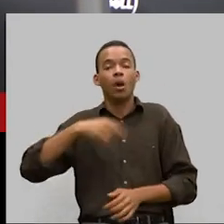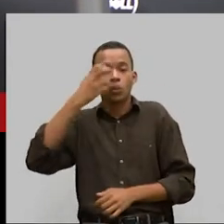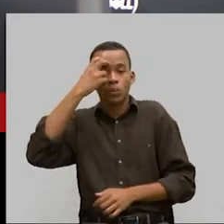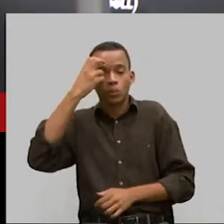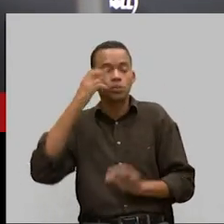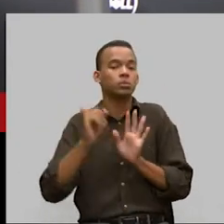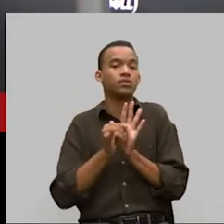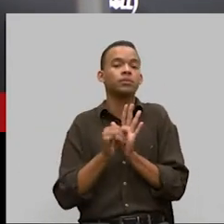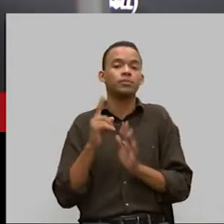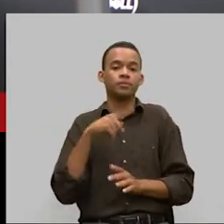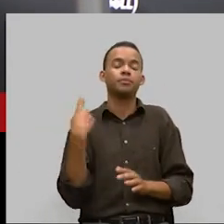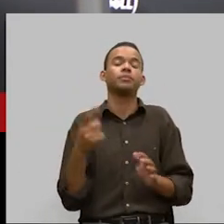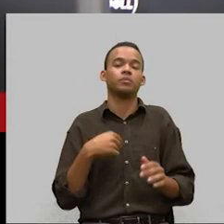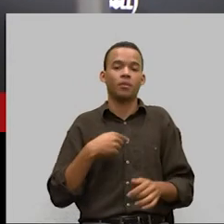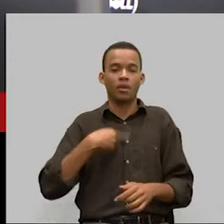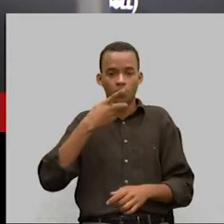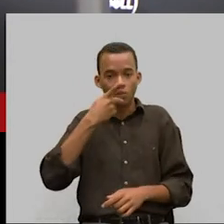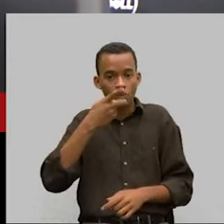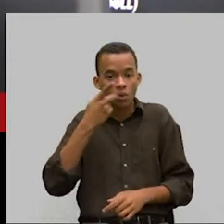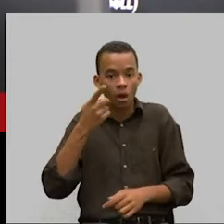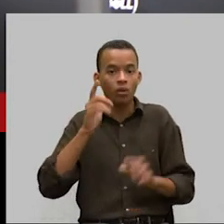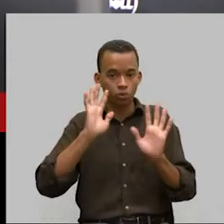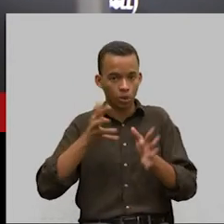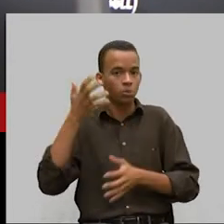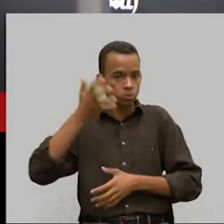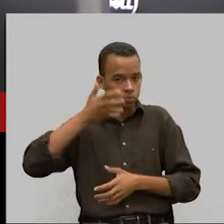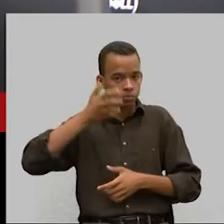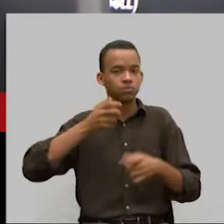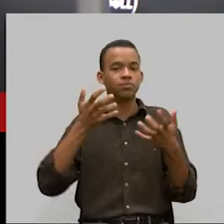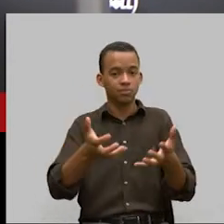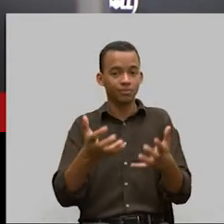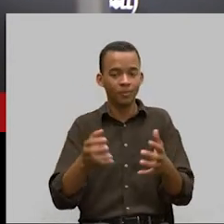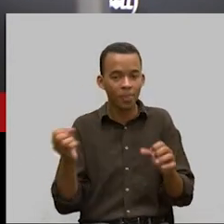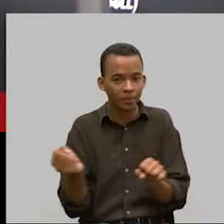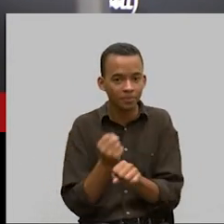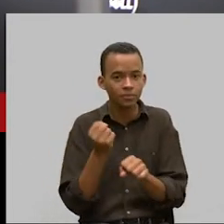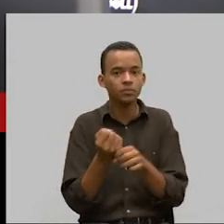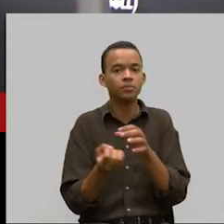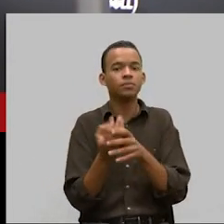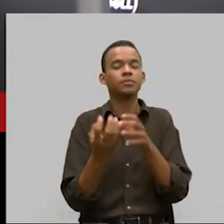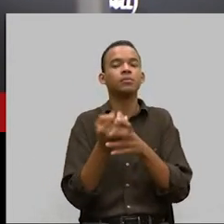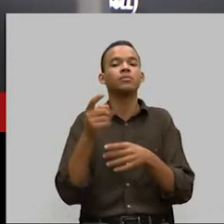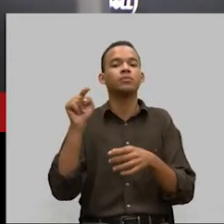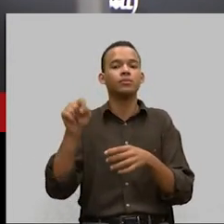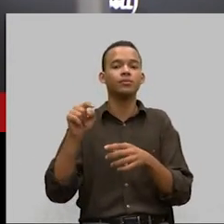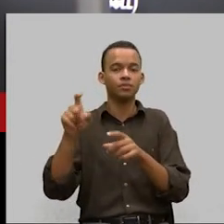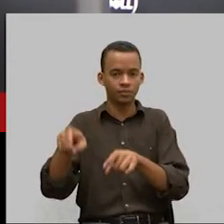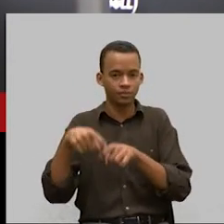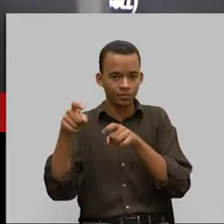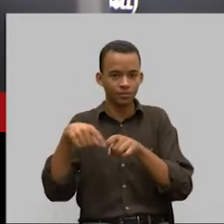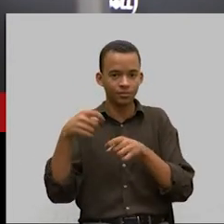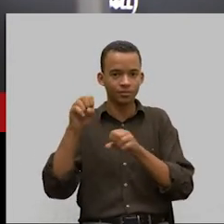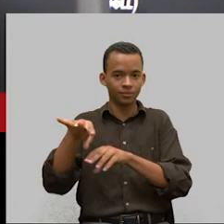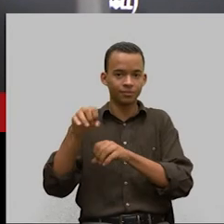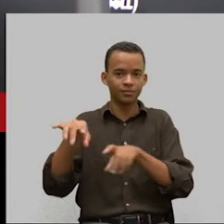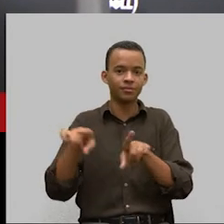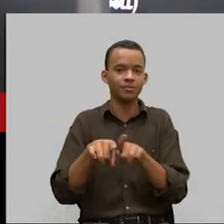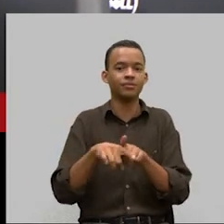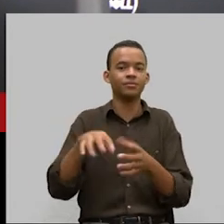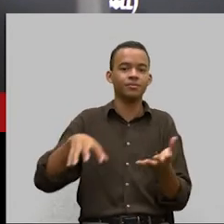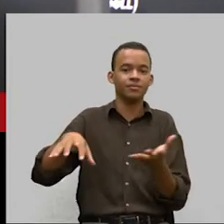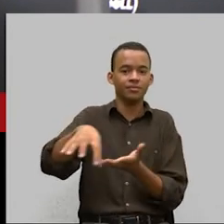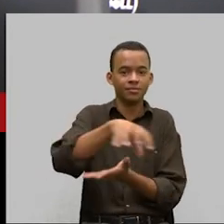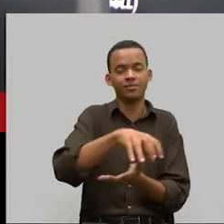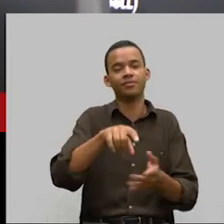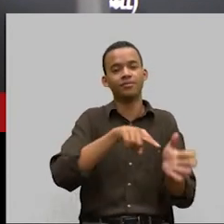identidade então a minha fala é que a gente possa né construir passando pela educação do campo pela educação intercultural que é um dos Campos meus de